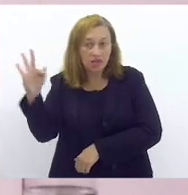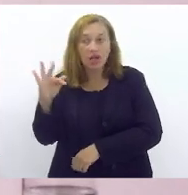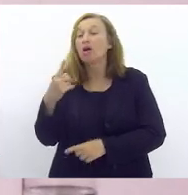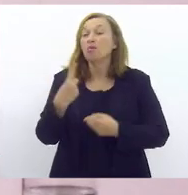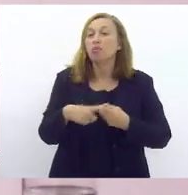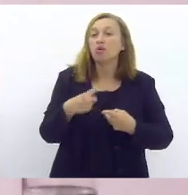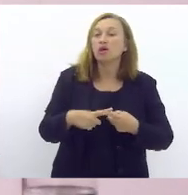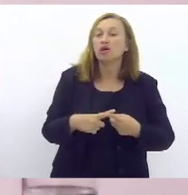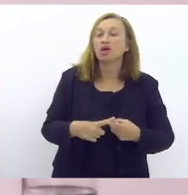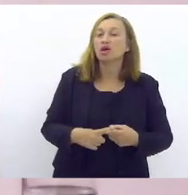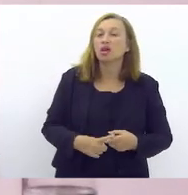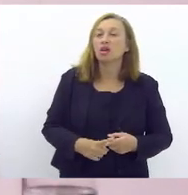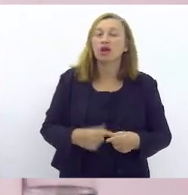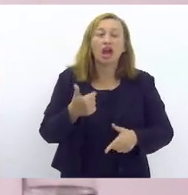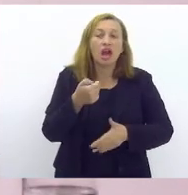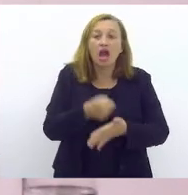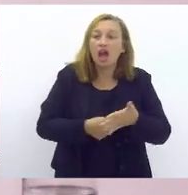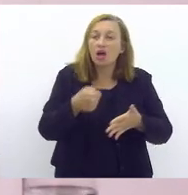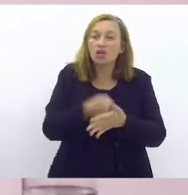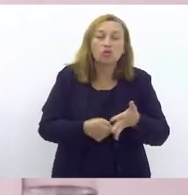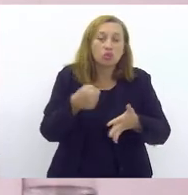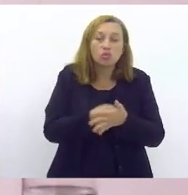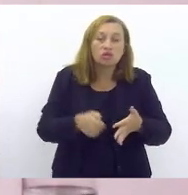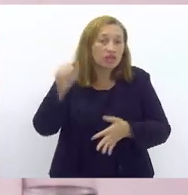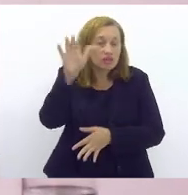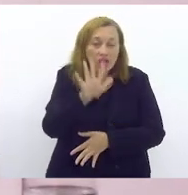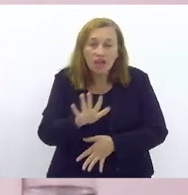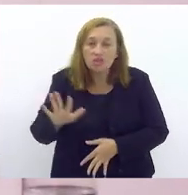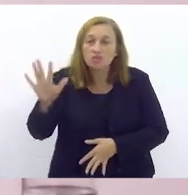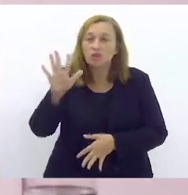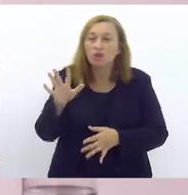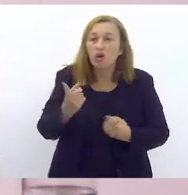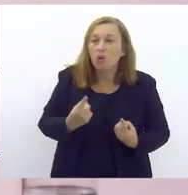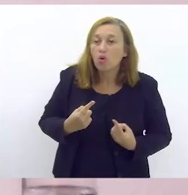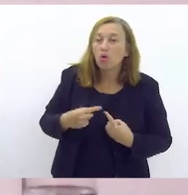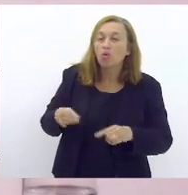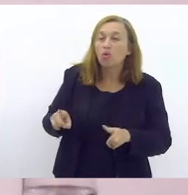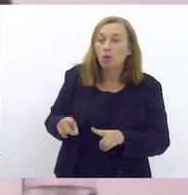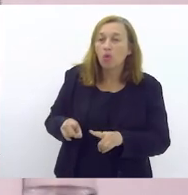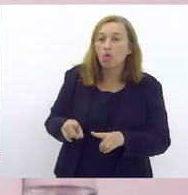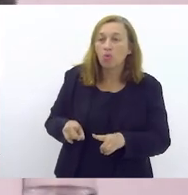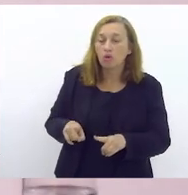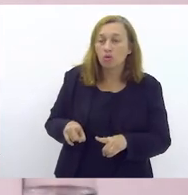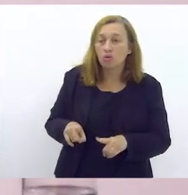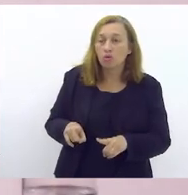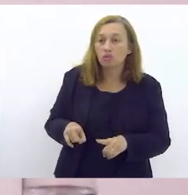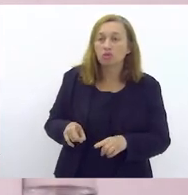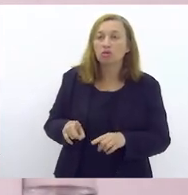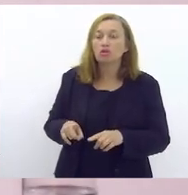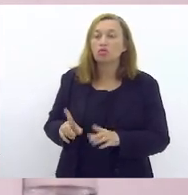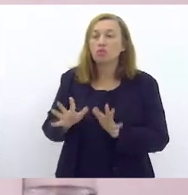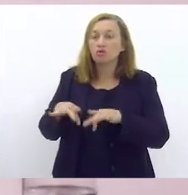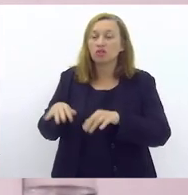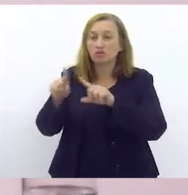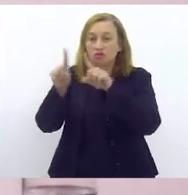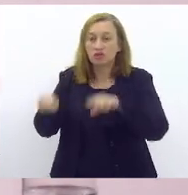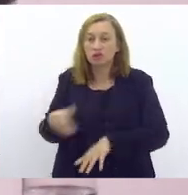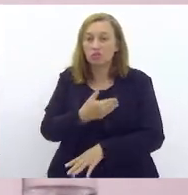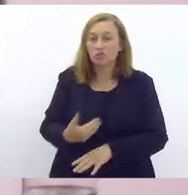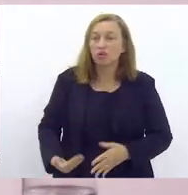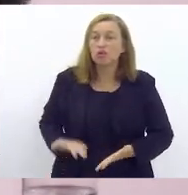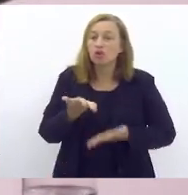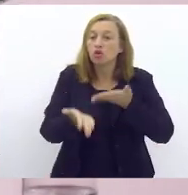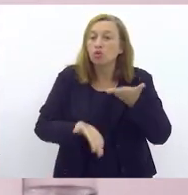porque a causa é a maior causa nacional contra vilipêndios do funcionário público que cuida